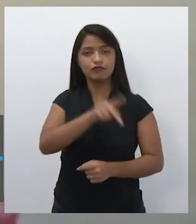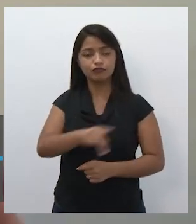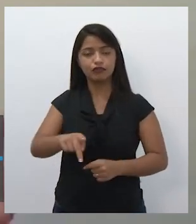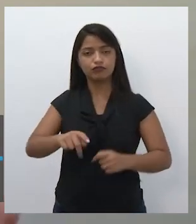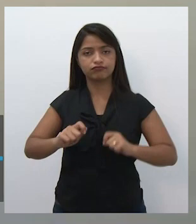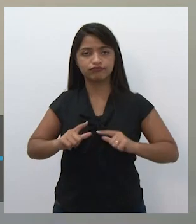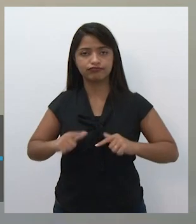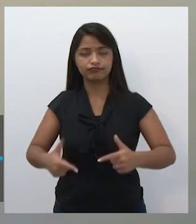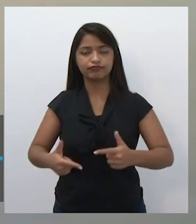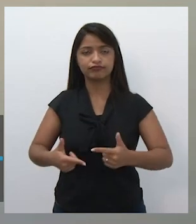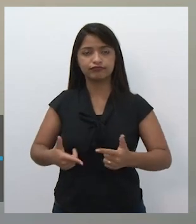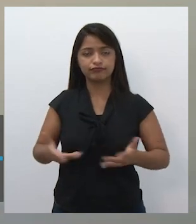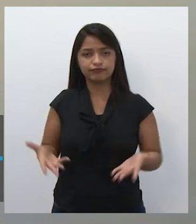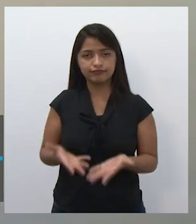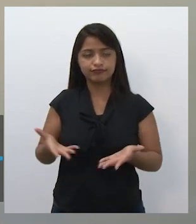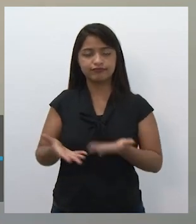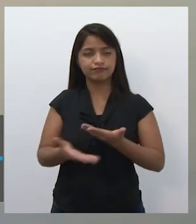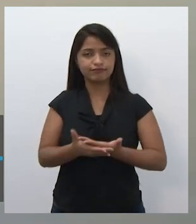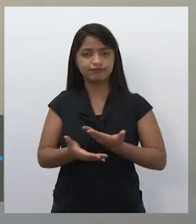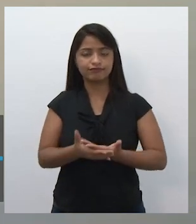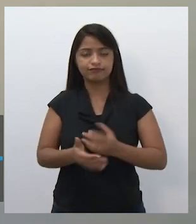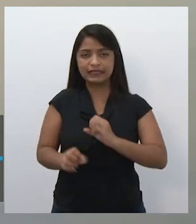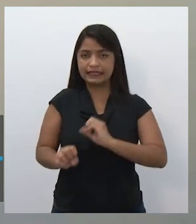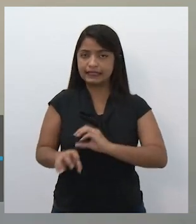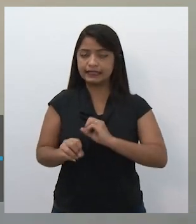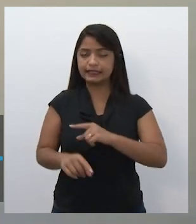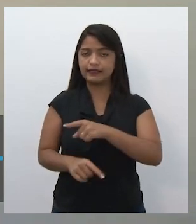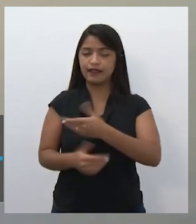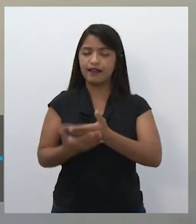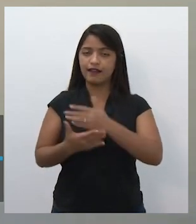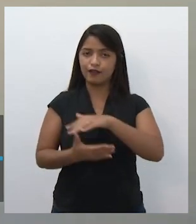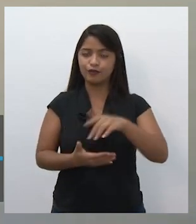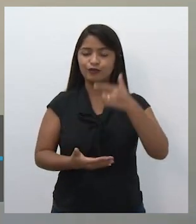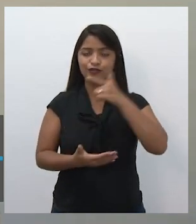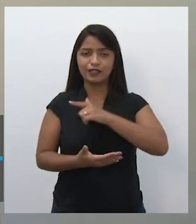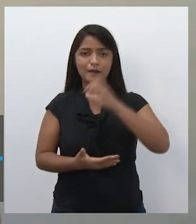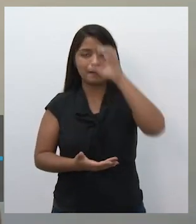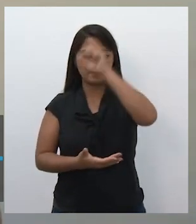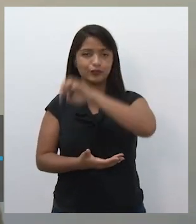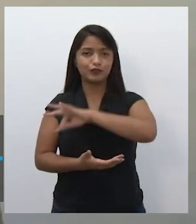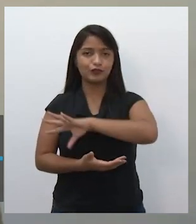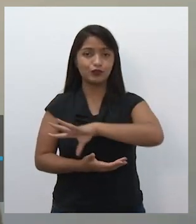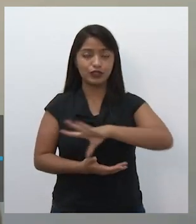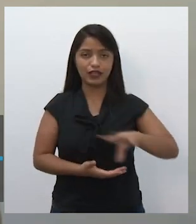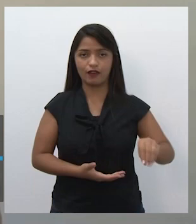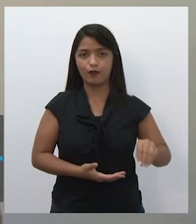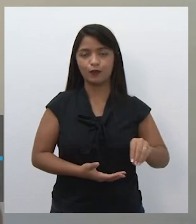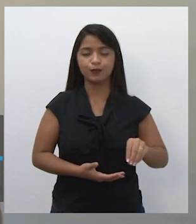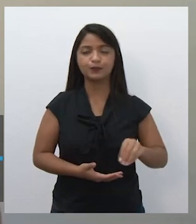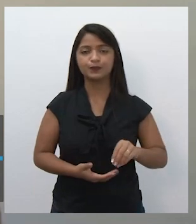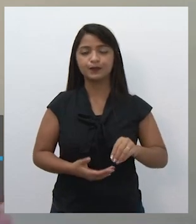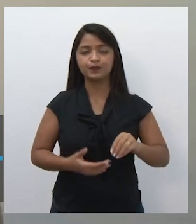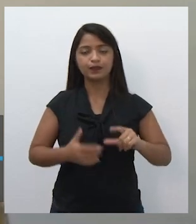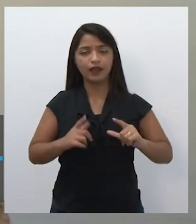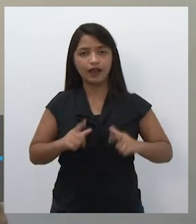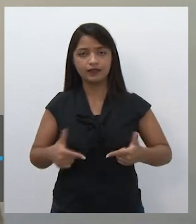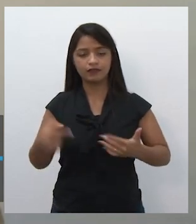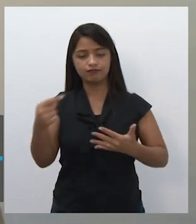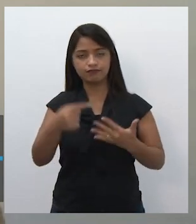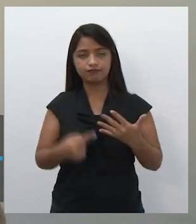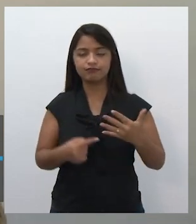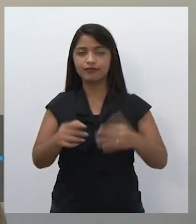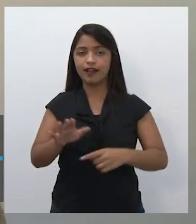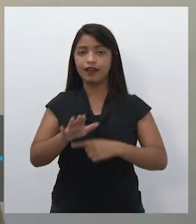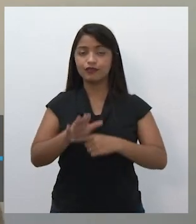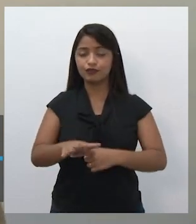presentes no projeto pedagógico da escola, que terão esses pontos, essas ações para que a